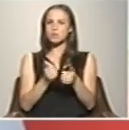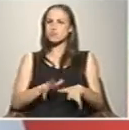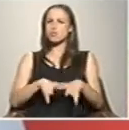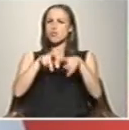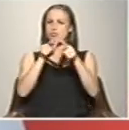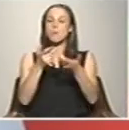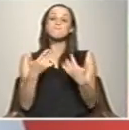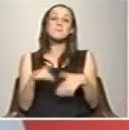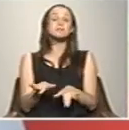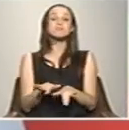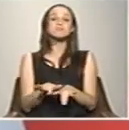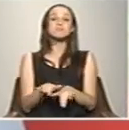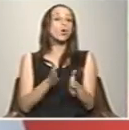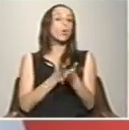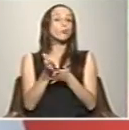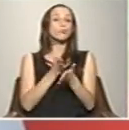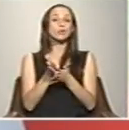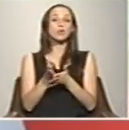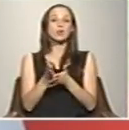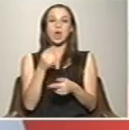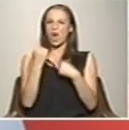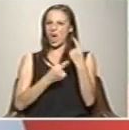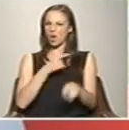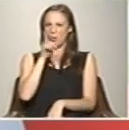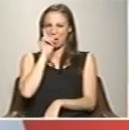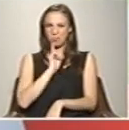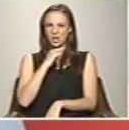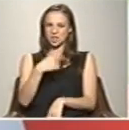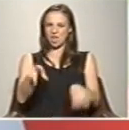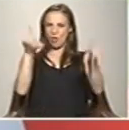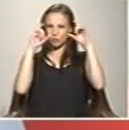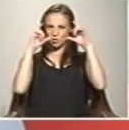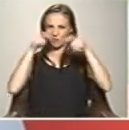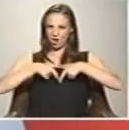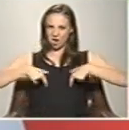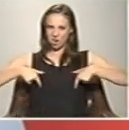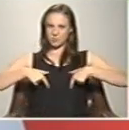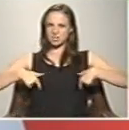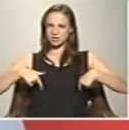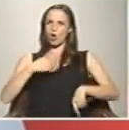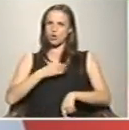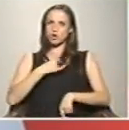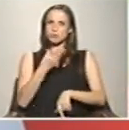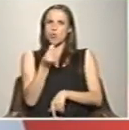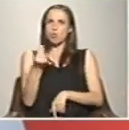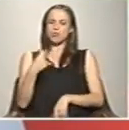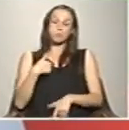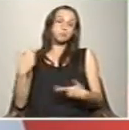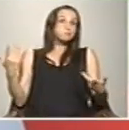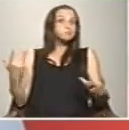evoluir, apesar de continuar a haver raparigas que têm fotografias em biquíni com mais gostos. Mas